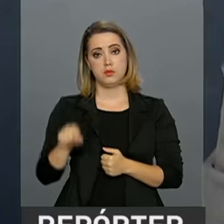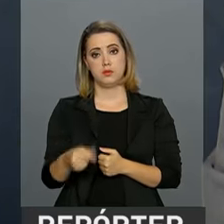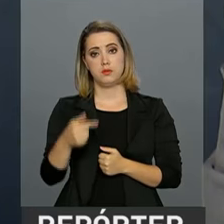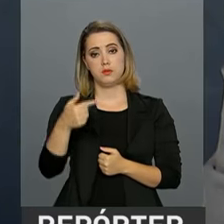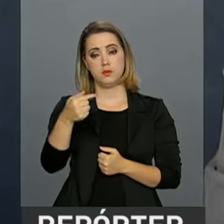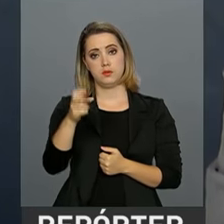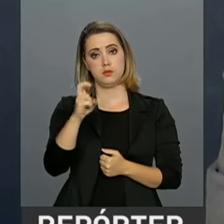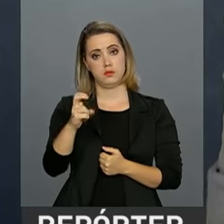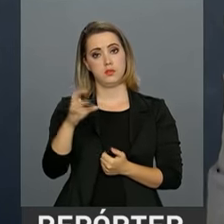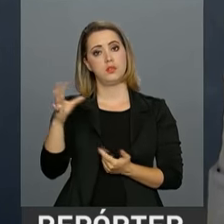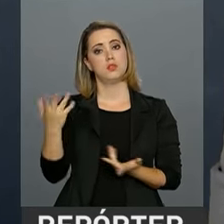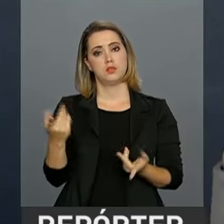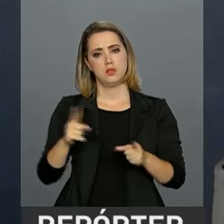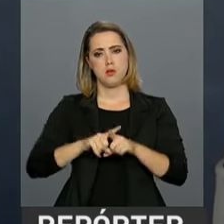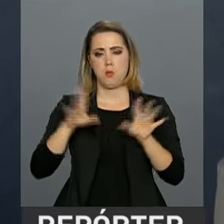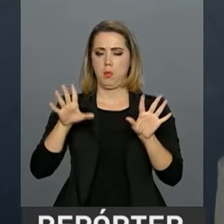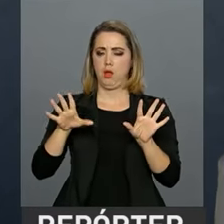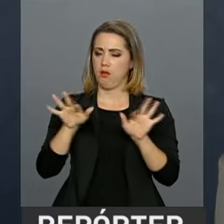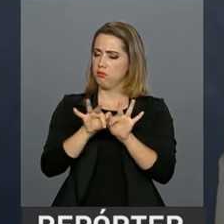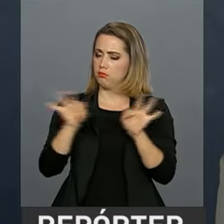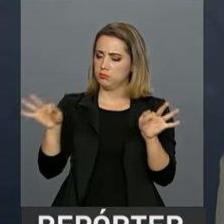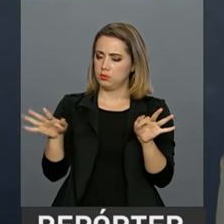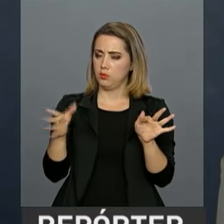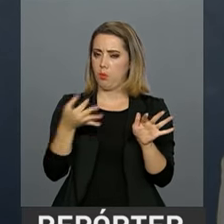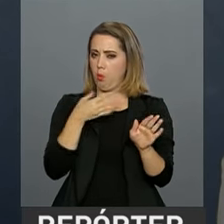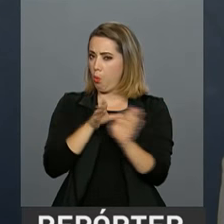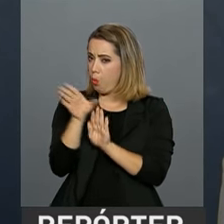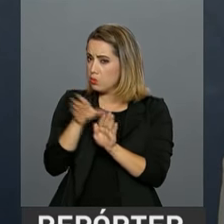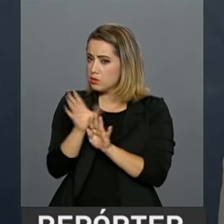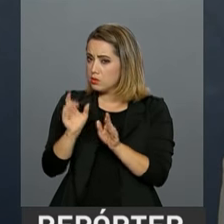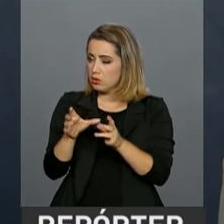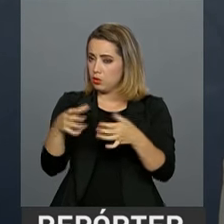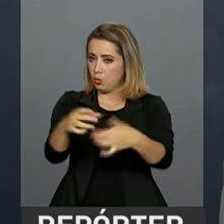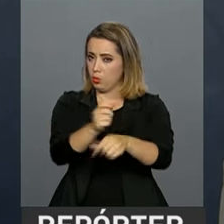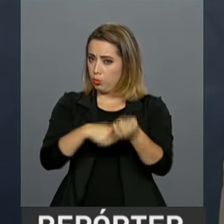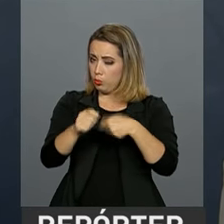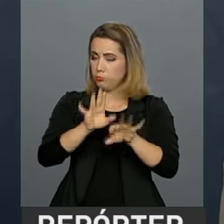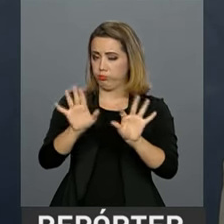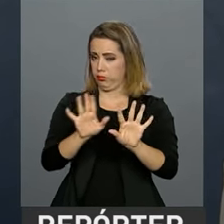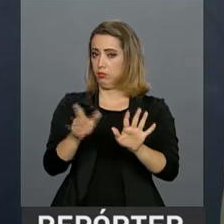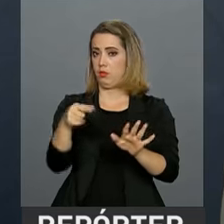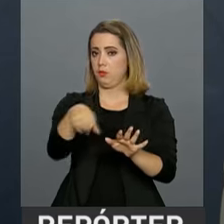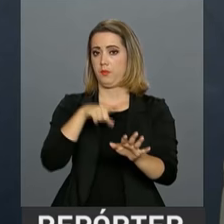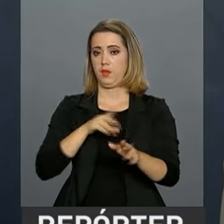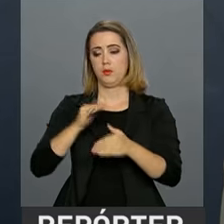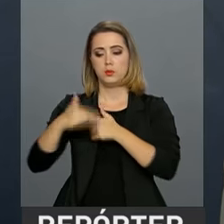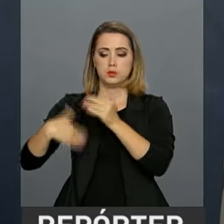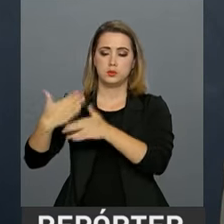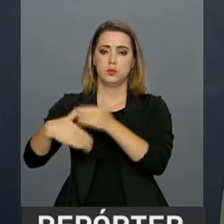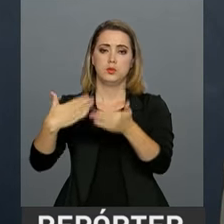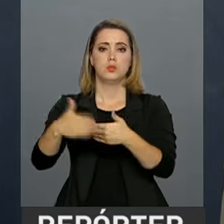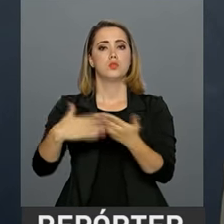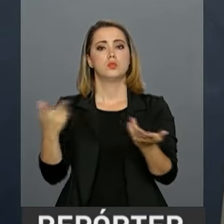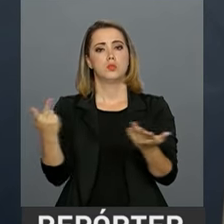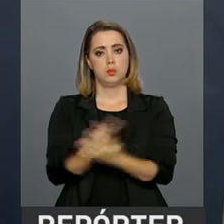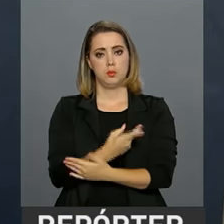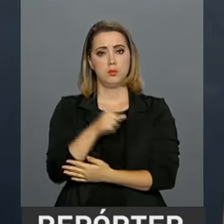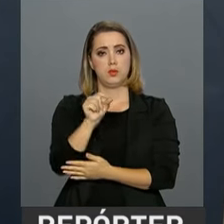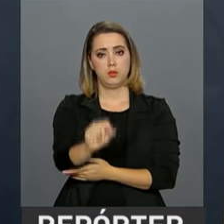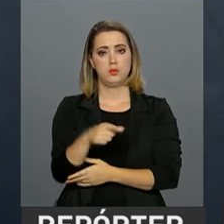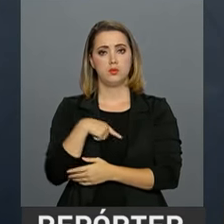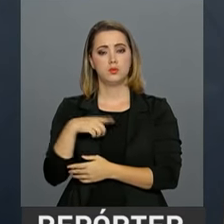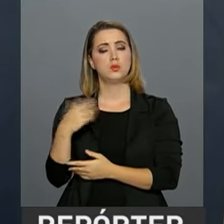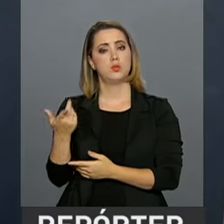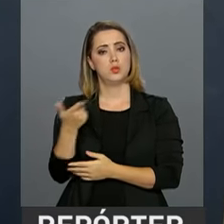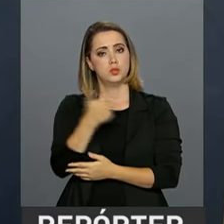querer, naturalmente, dar palpite na área financeira, mas o fato é que, ao longo do tempo, é muito provável que este percentual